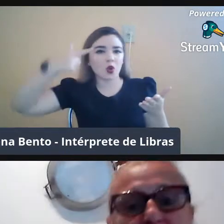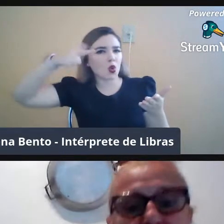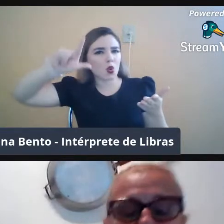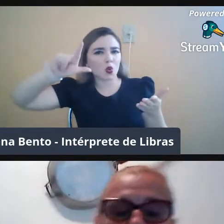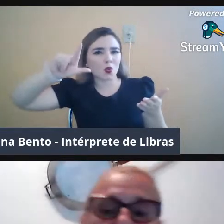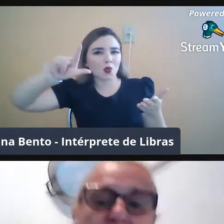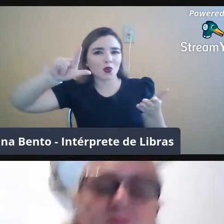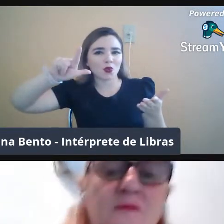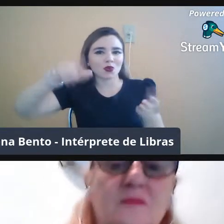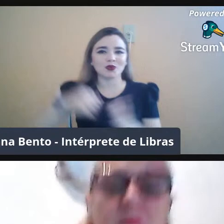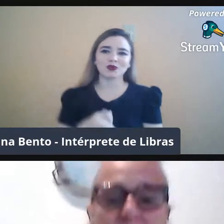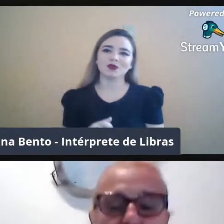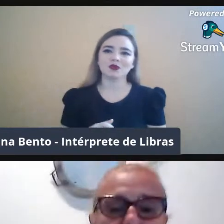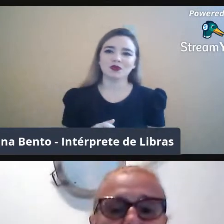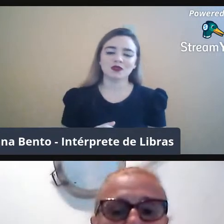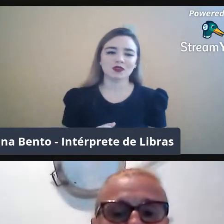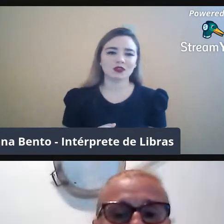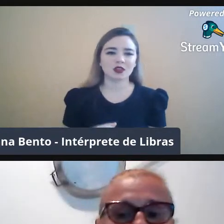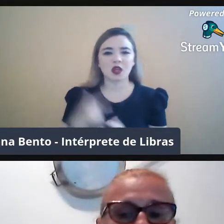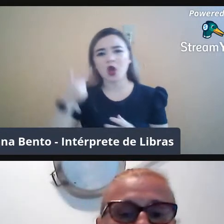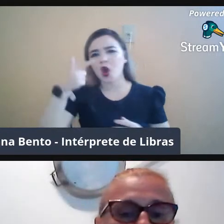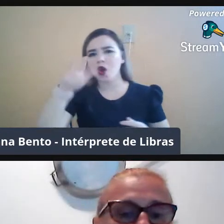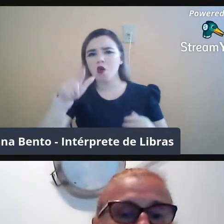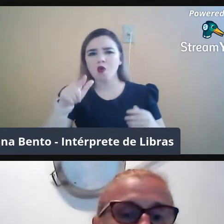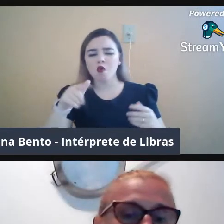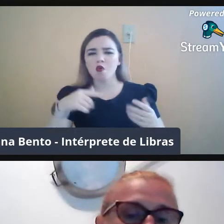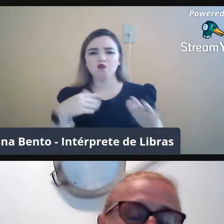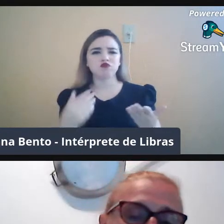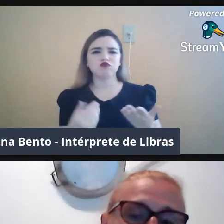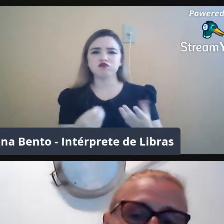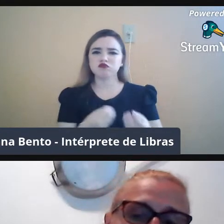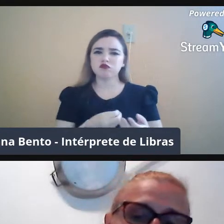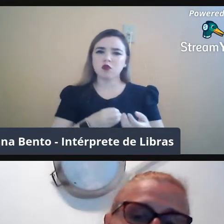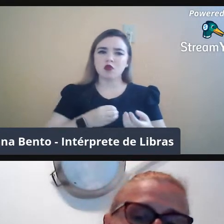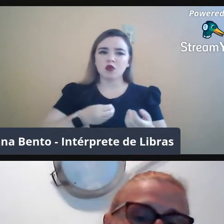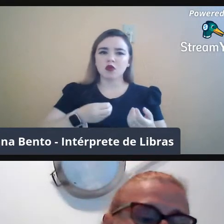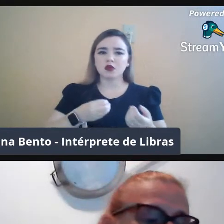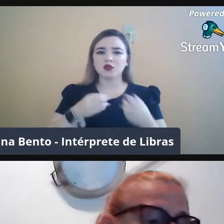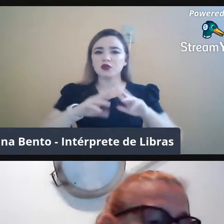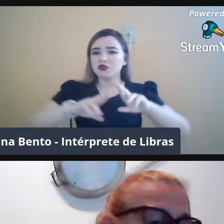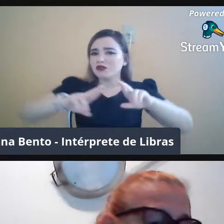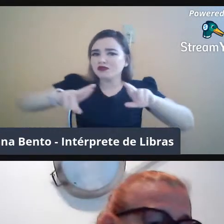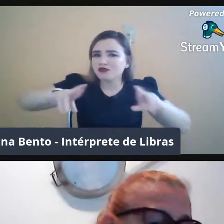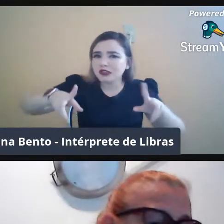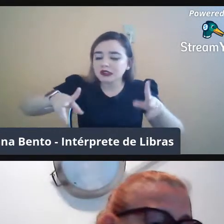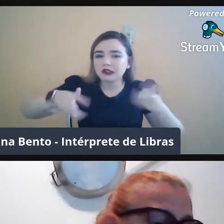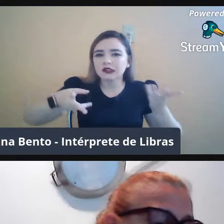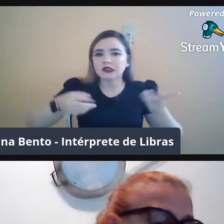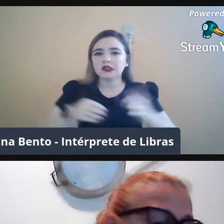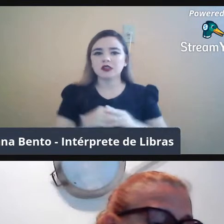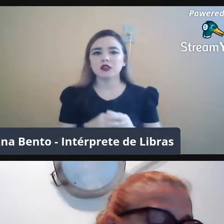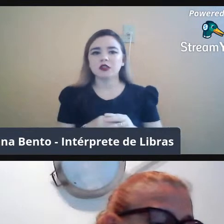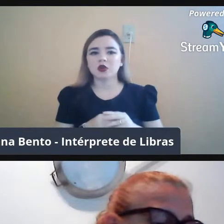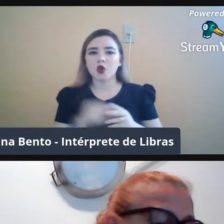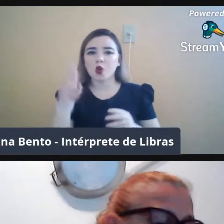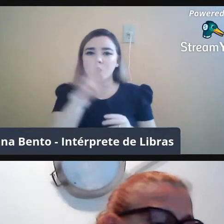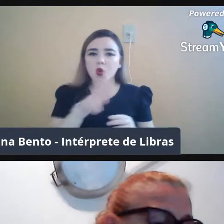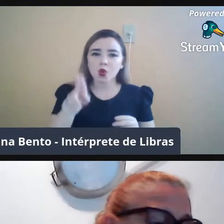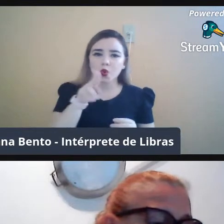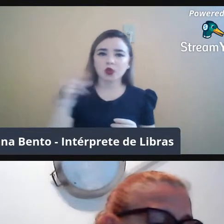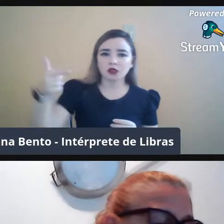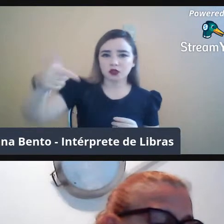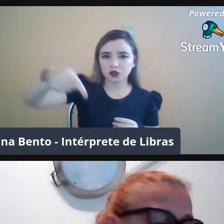propondo outros tipos de materiais mais alternativos, reutilizar,